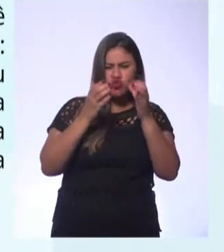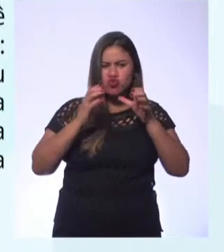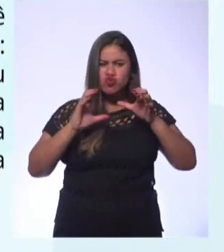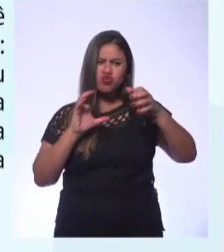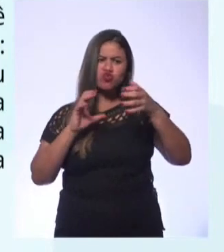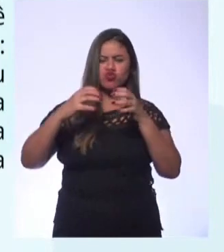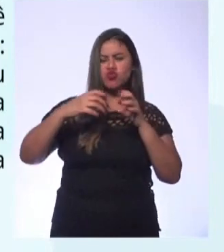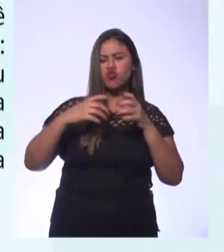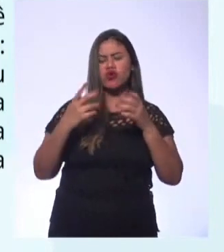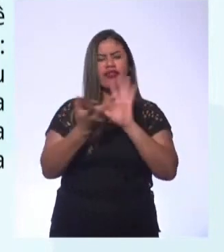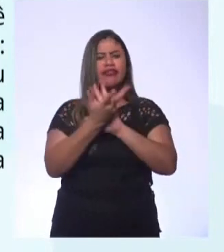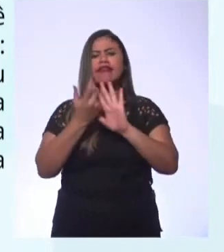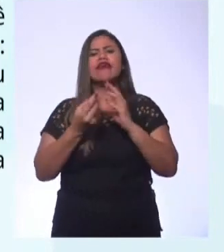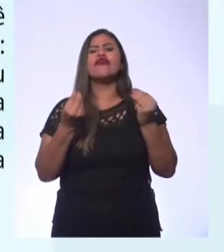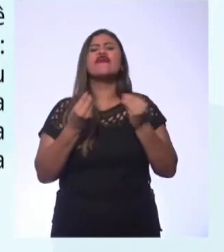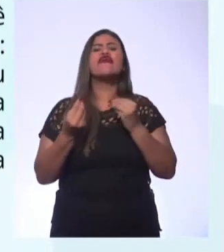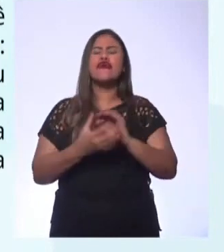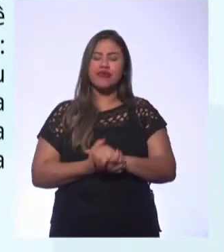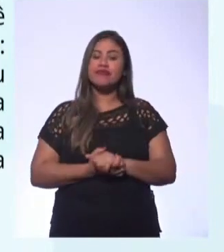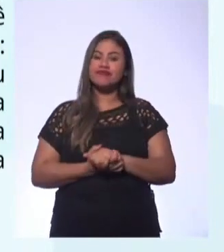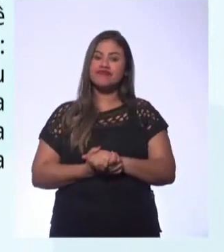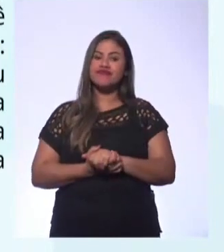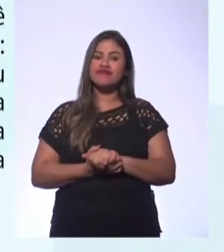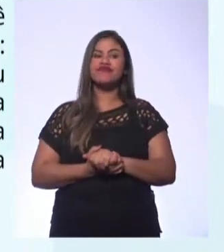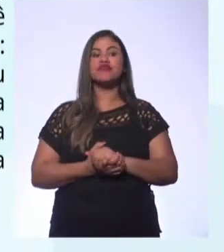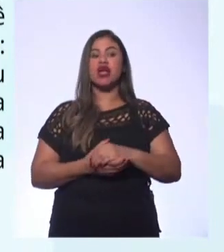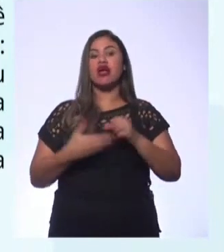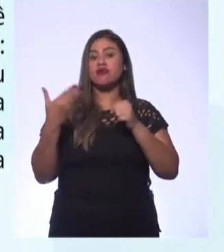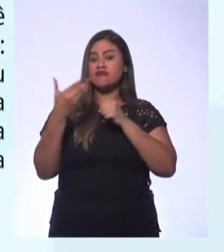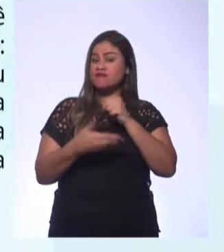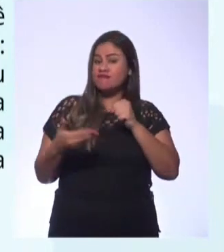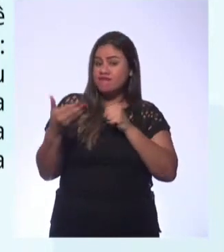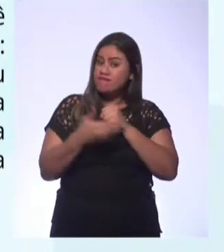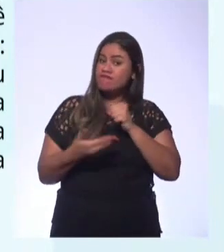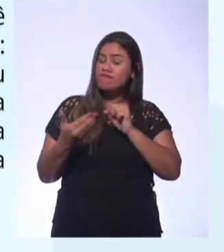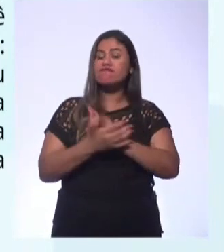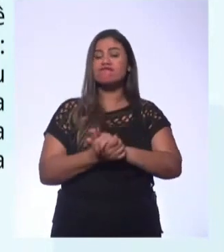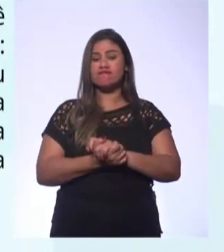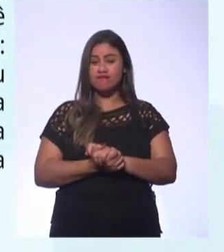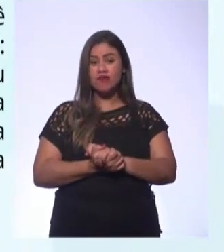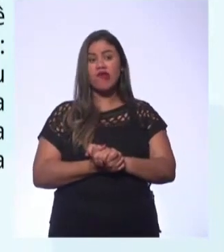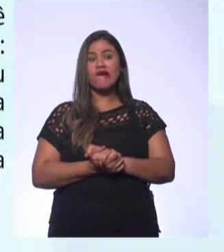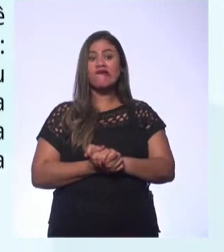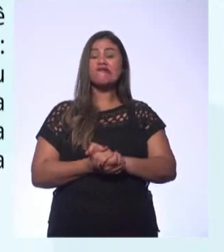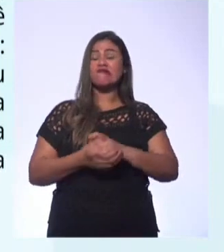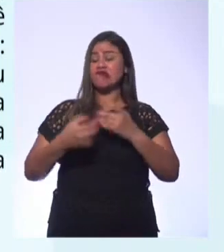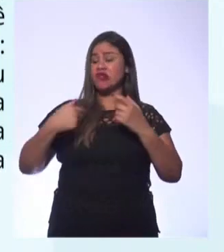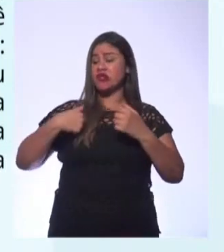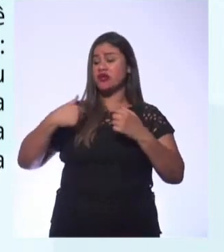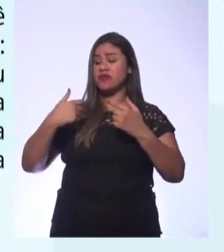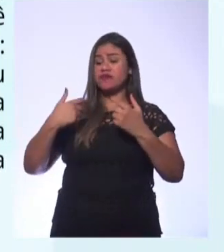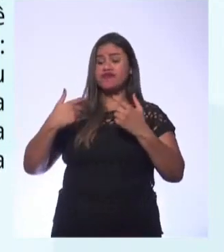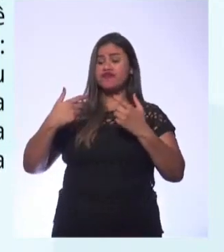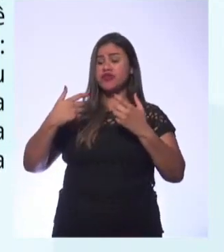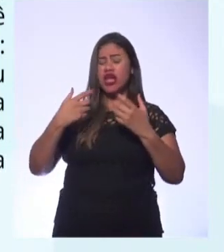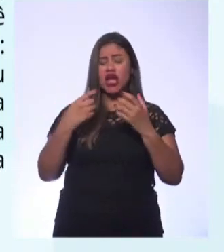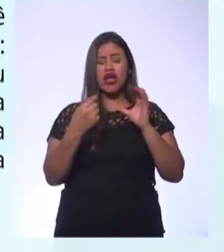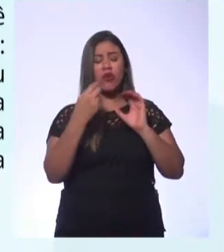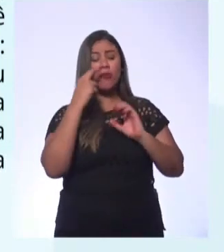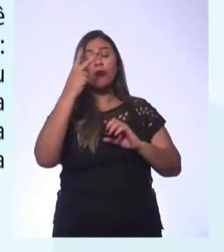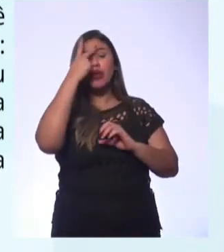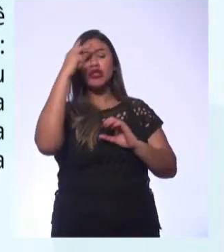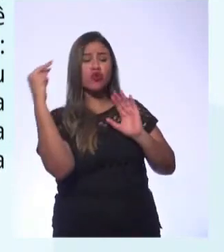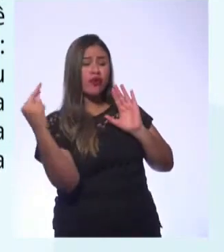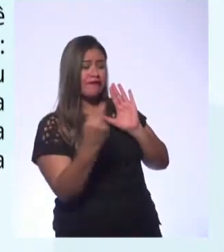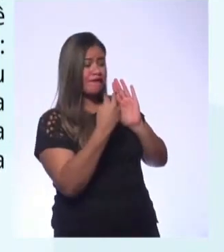querer transmitir a sua ideia, né? O suporte que você vai utilizar, tá? E a mensagem que você gostaria que a obra que você